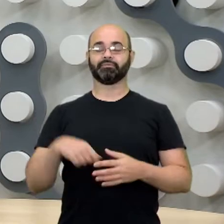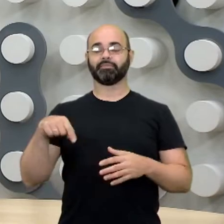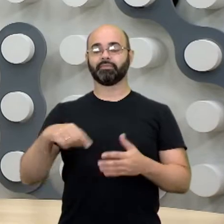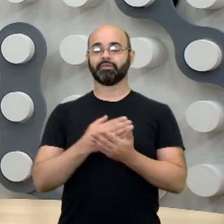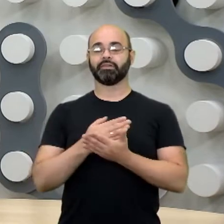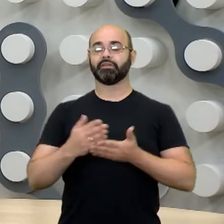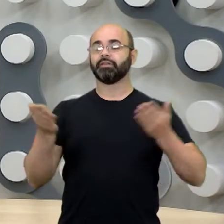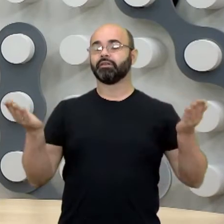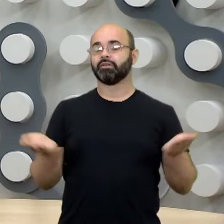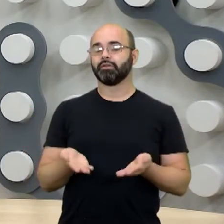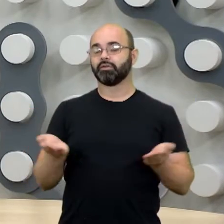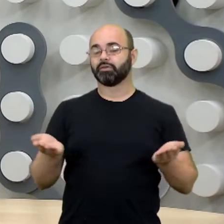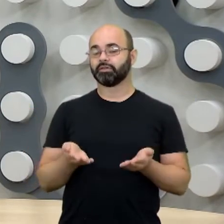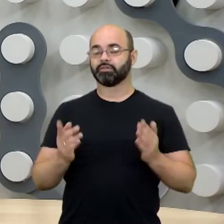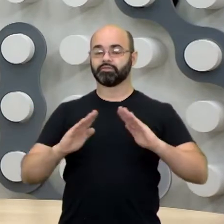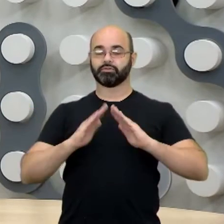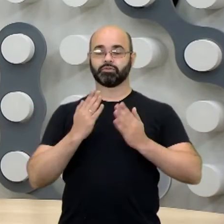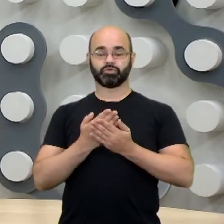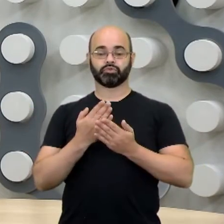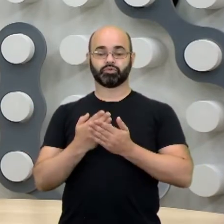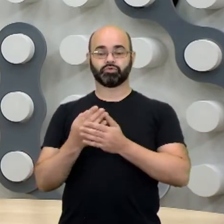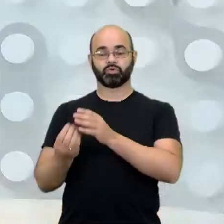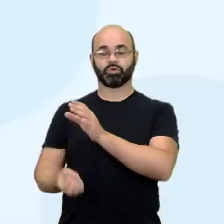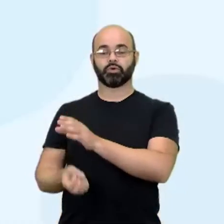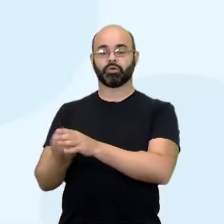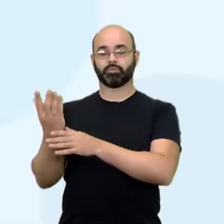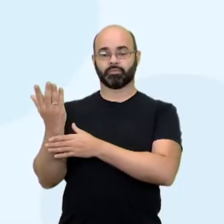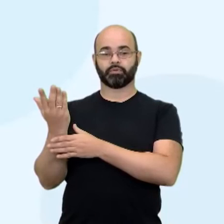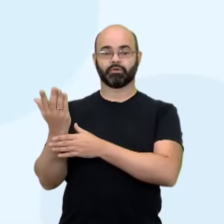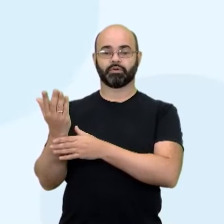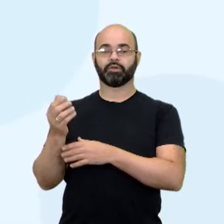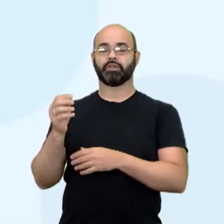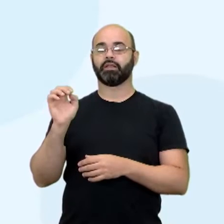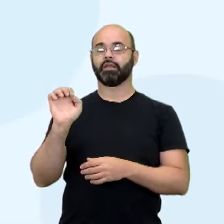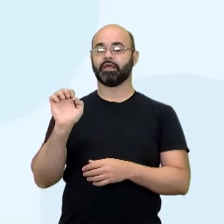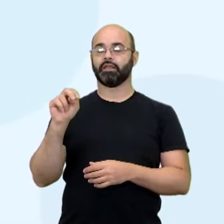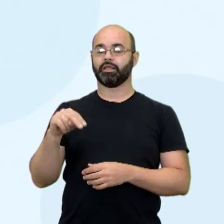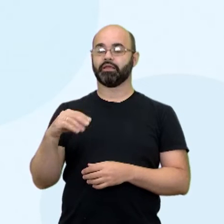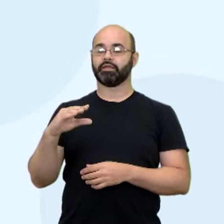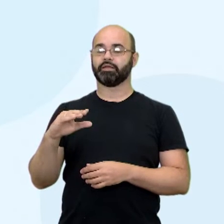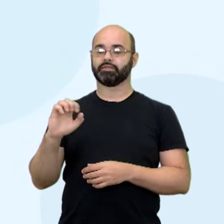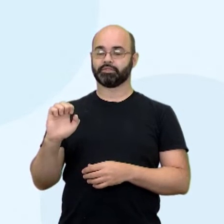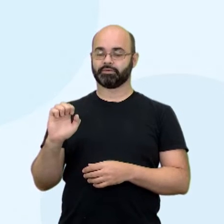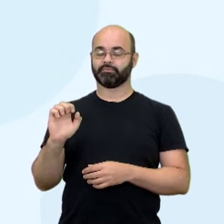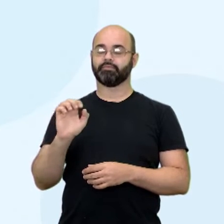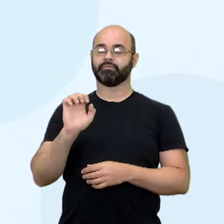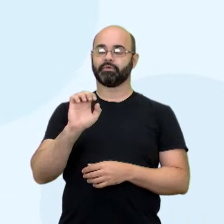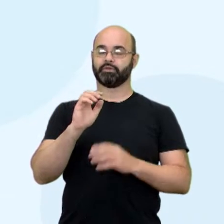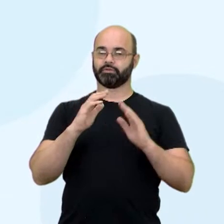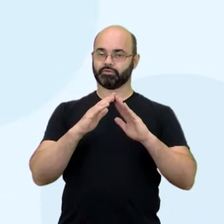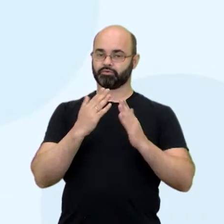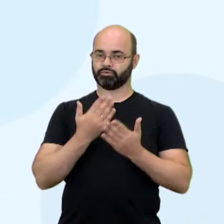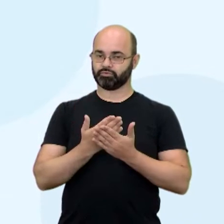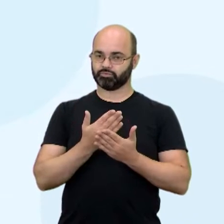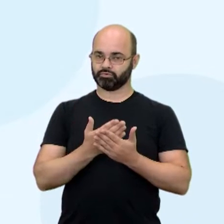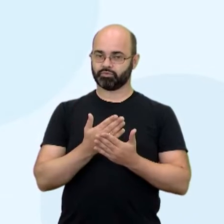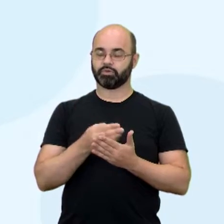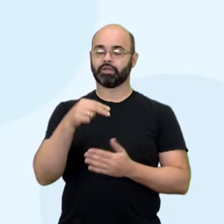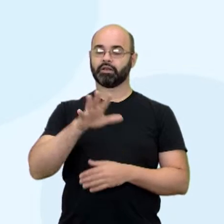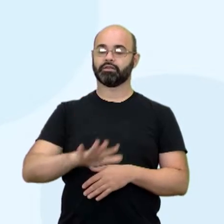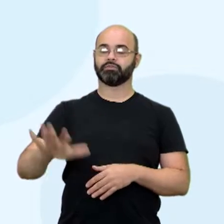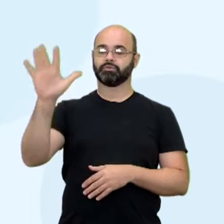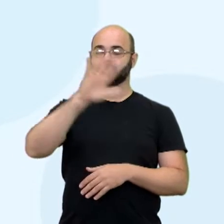escola, né? É o ENSE, né? A Escola Nacional de Ciências e Estatísticas, que é uma